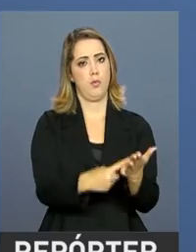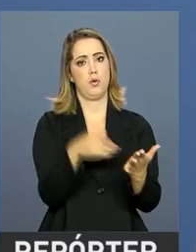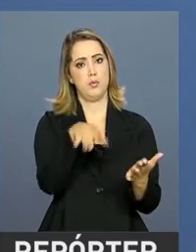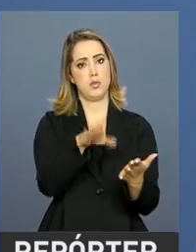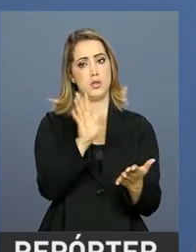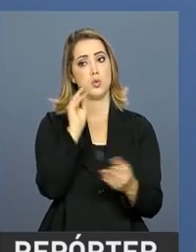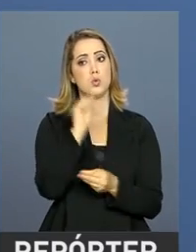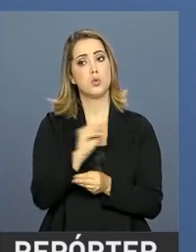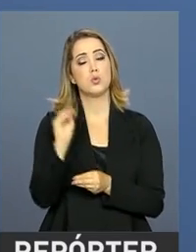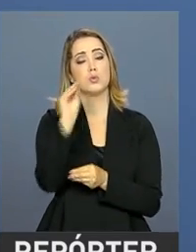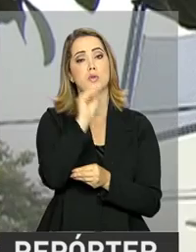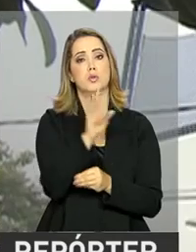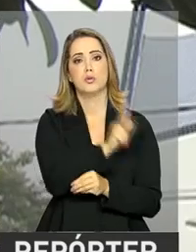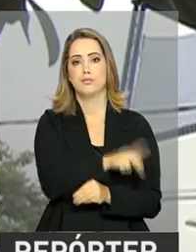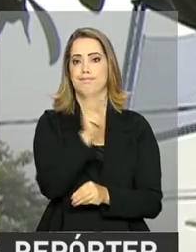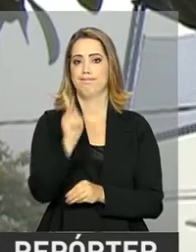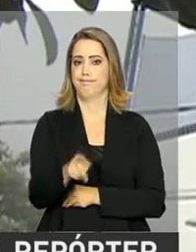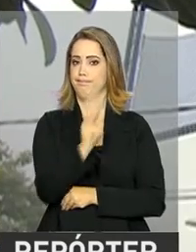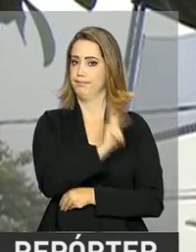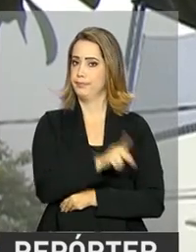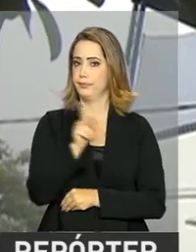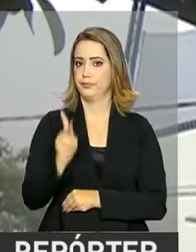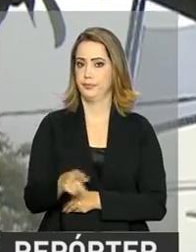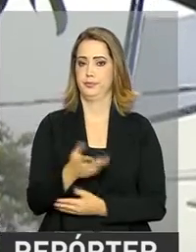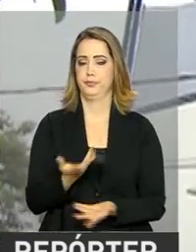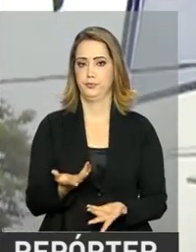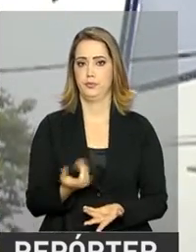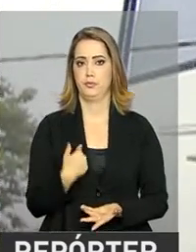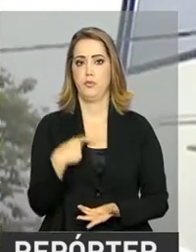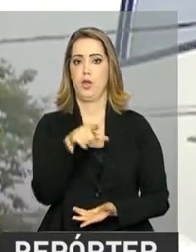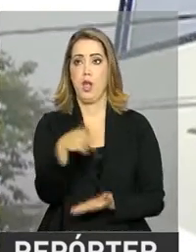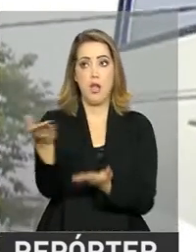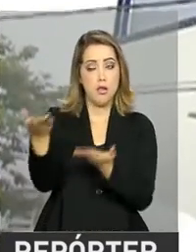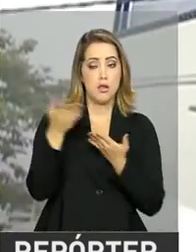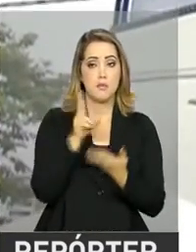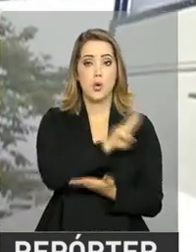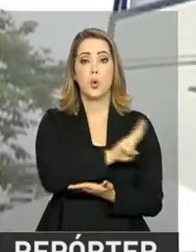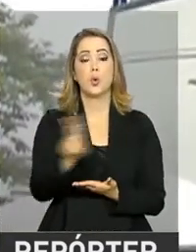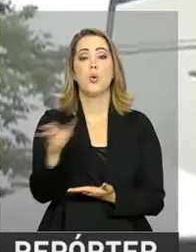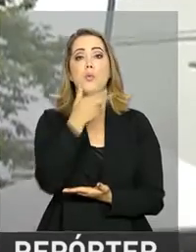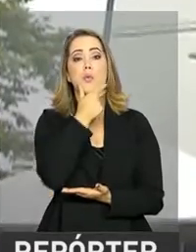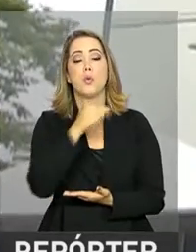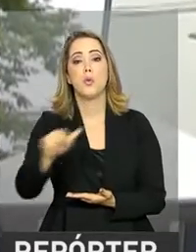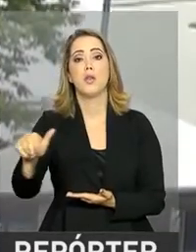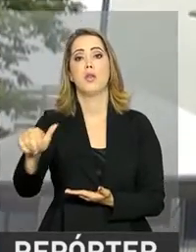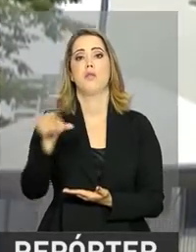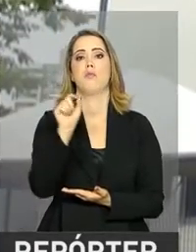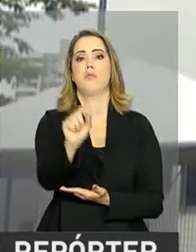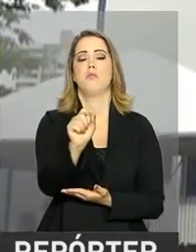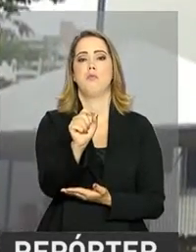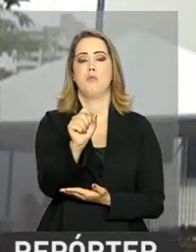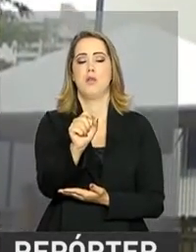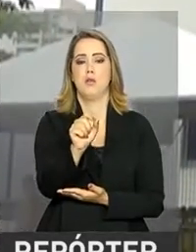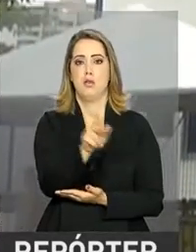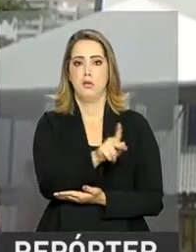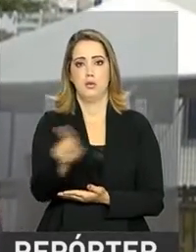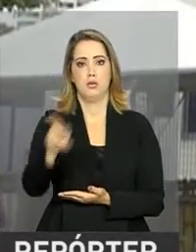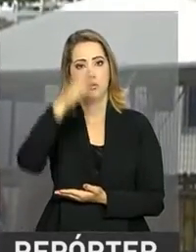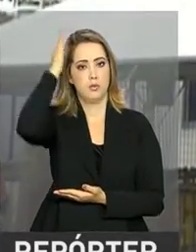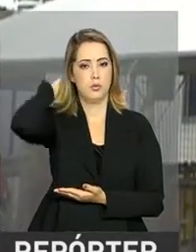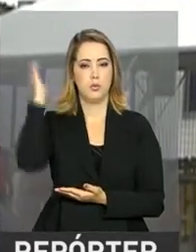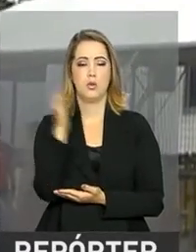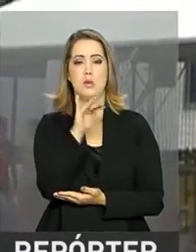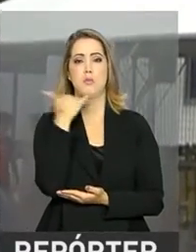zelar pela carreira do professor. A escola recebeu o nome do irmão de Michel Temer, Fued Temer, professor e advogado que faleceu